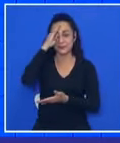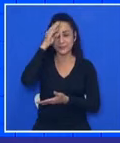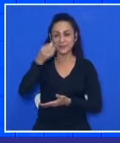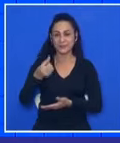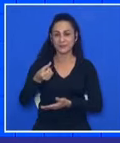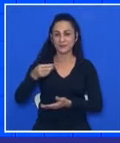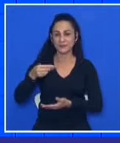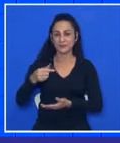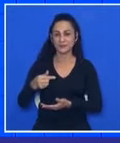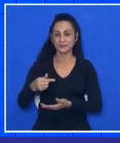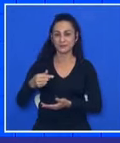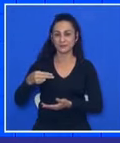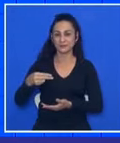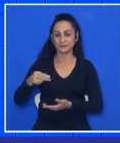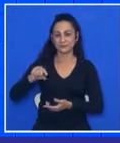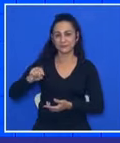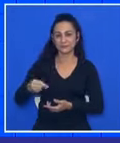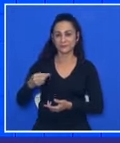principal